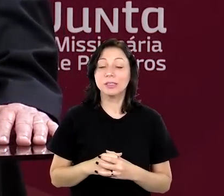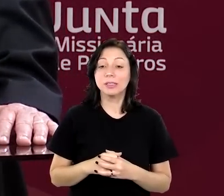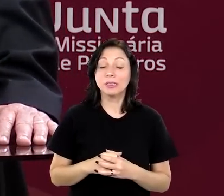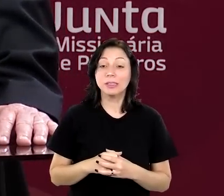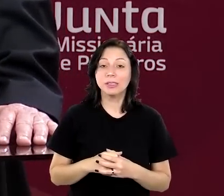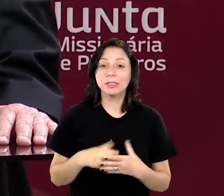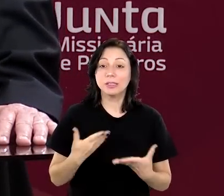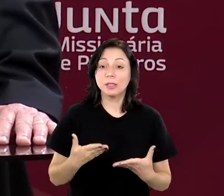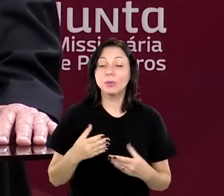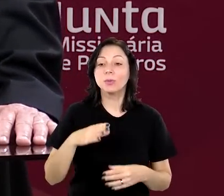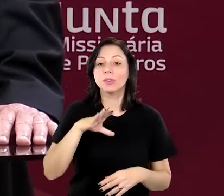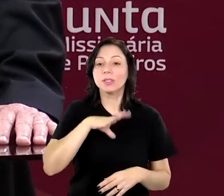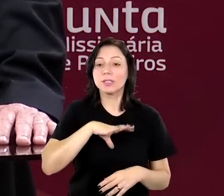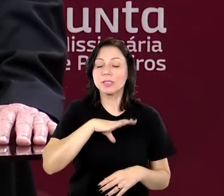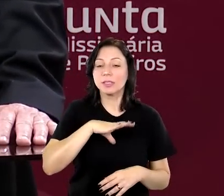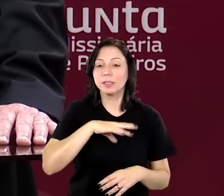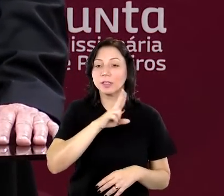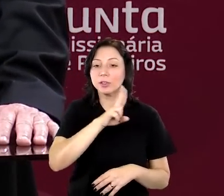Belém,